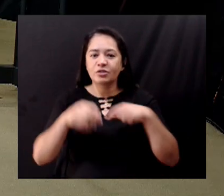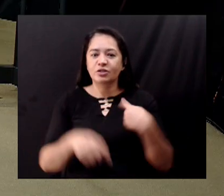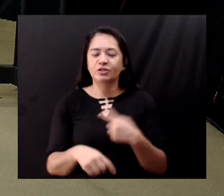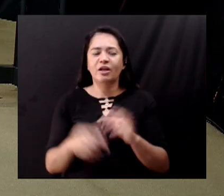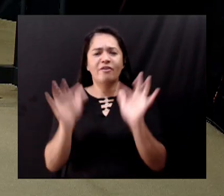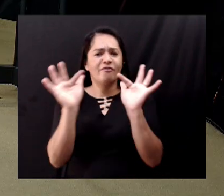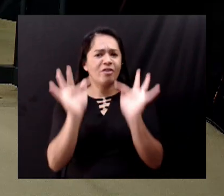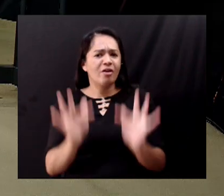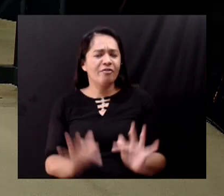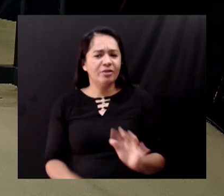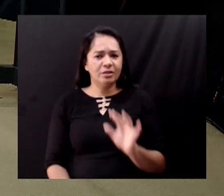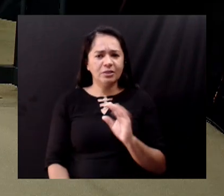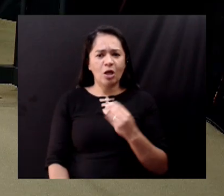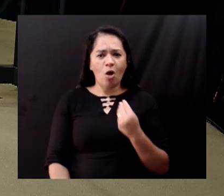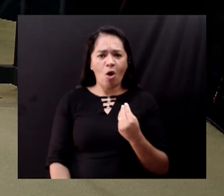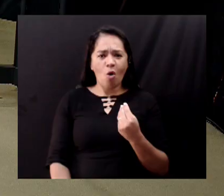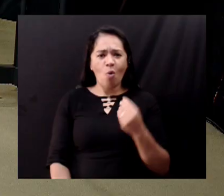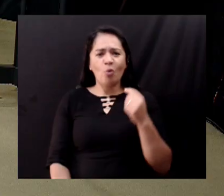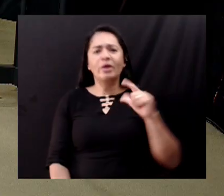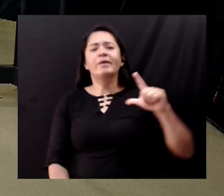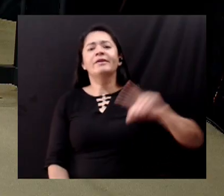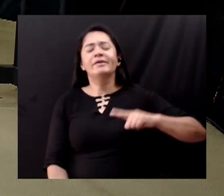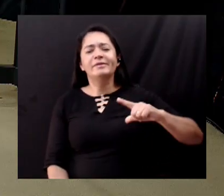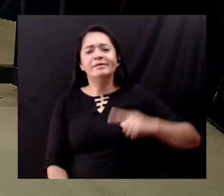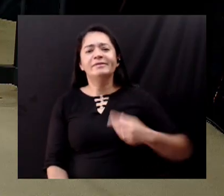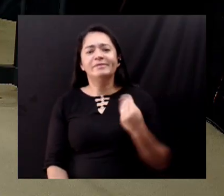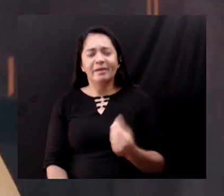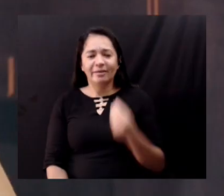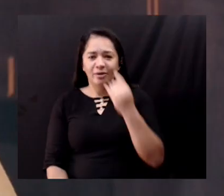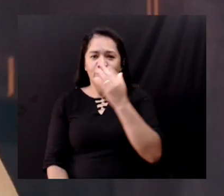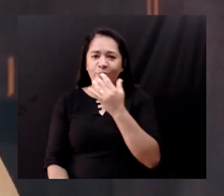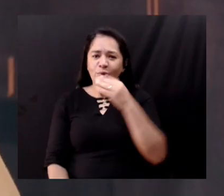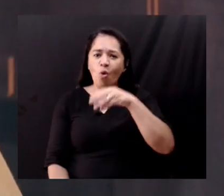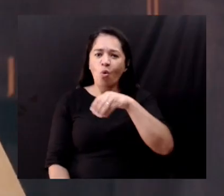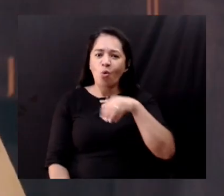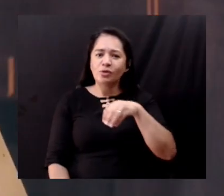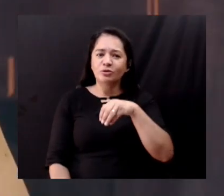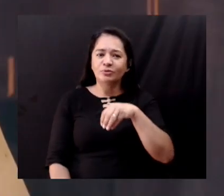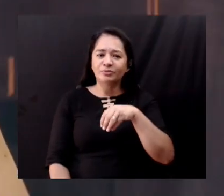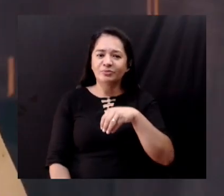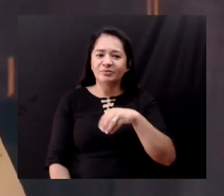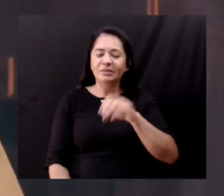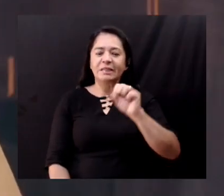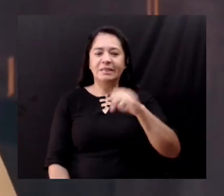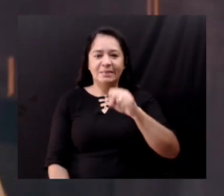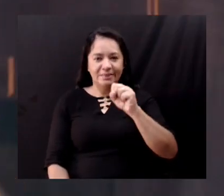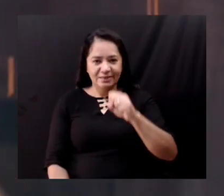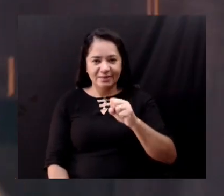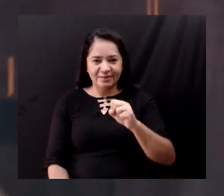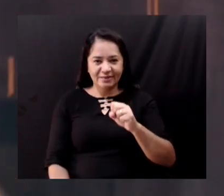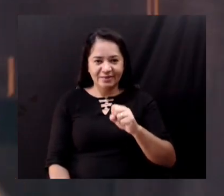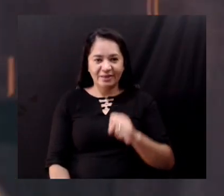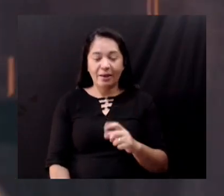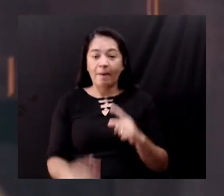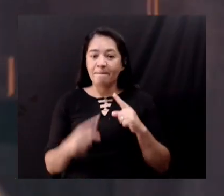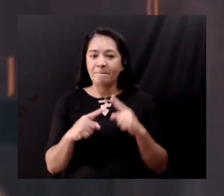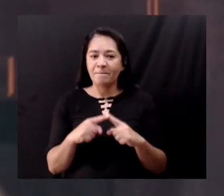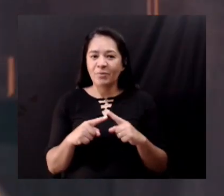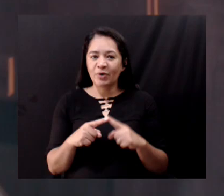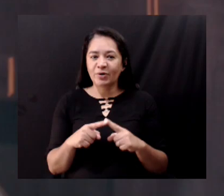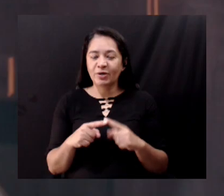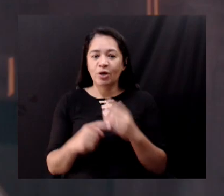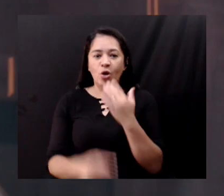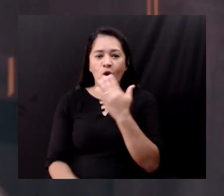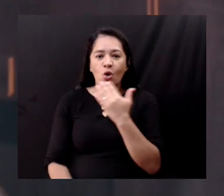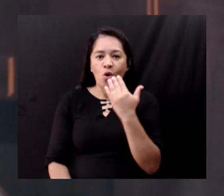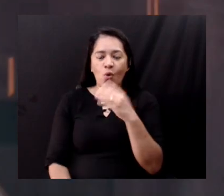que tem nesse bendito desse açúcar? Realmente ele tem esse poder, viu? porque na verdade o açúcar, a gente já tem